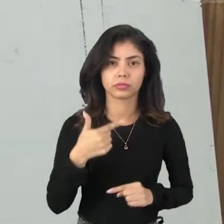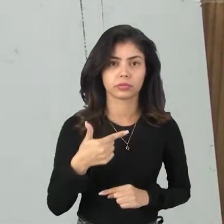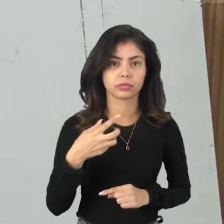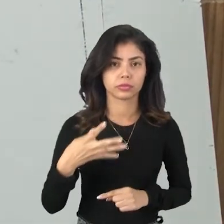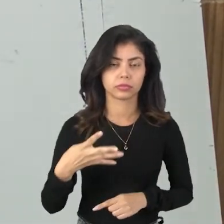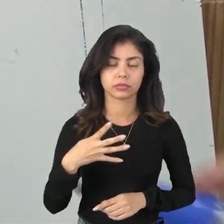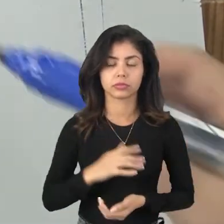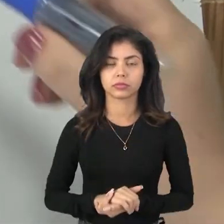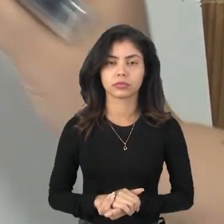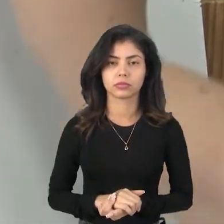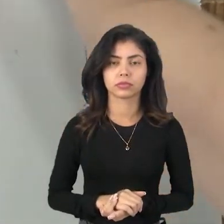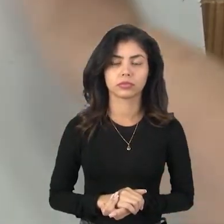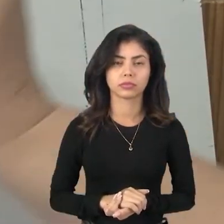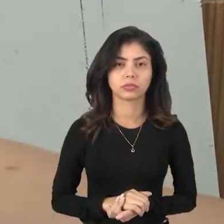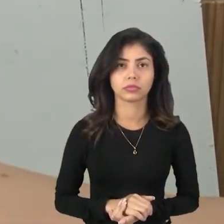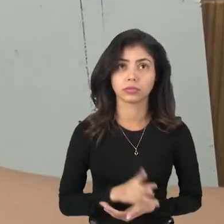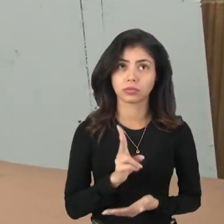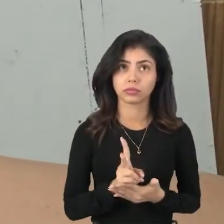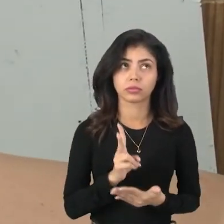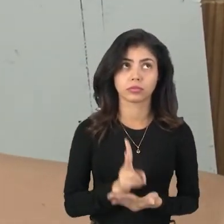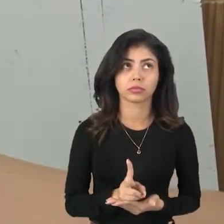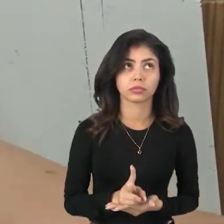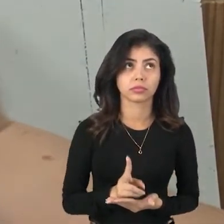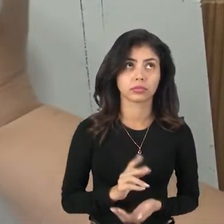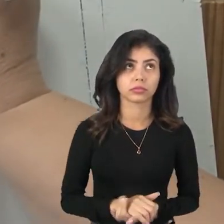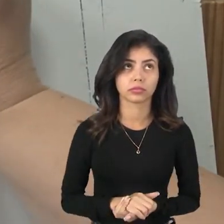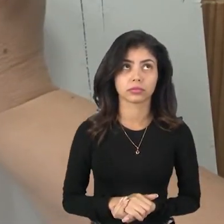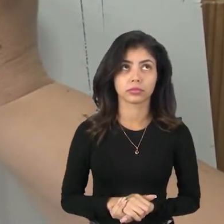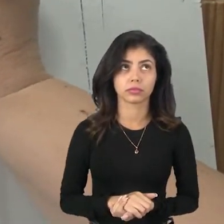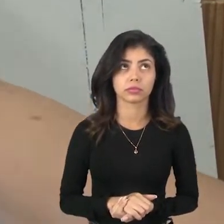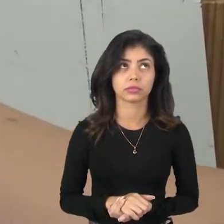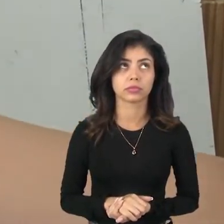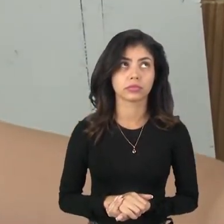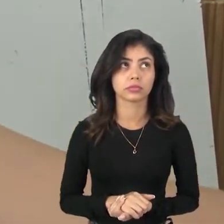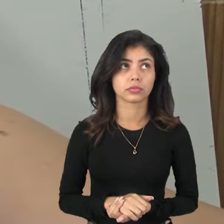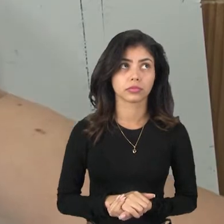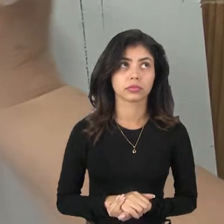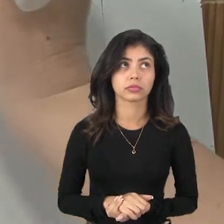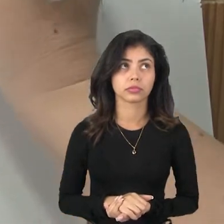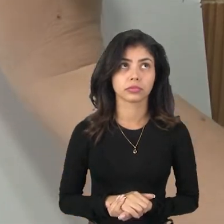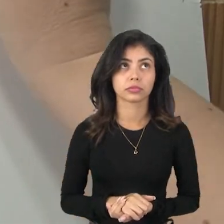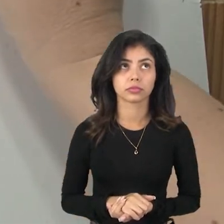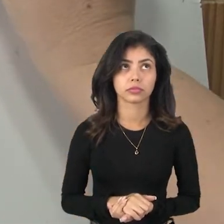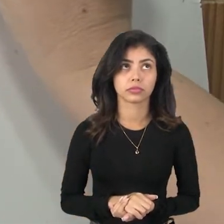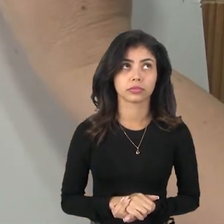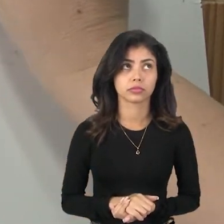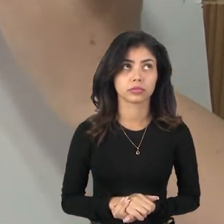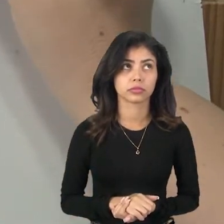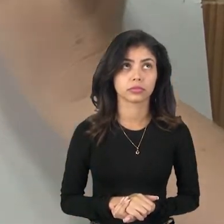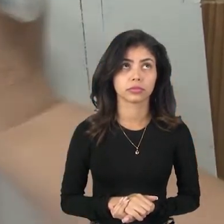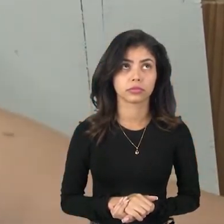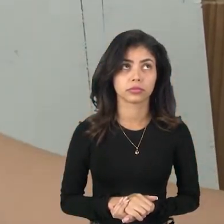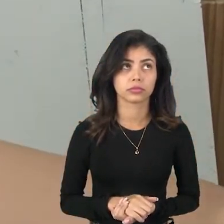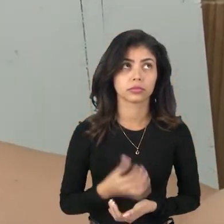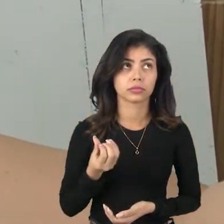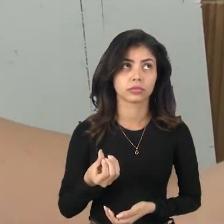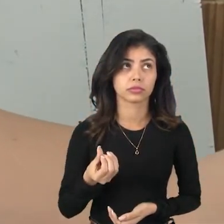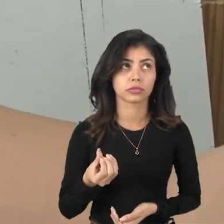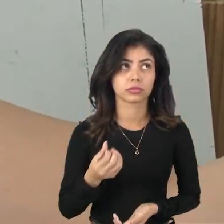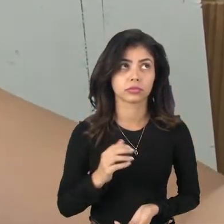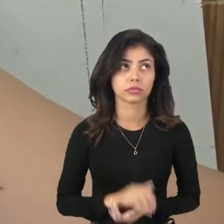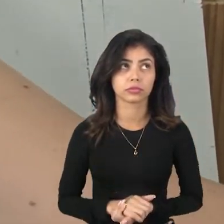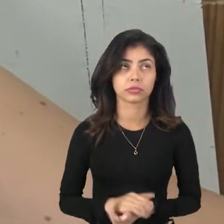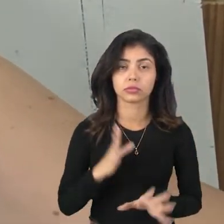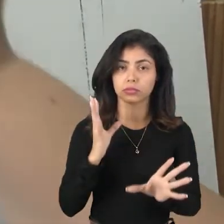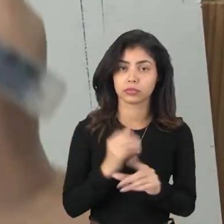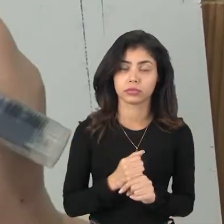12 + 24 também vai dar o mesmo resultado 22 mais quatro eu vou ter seis